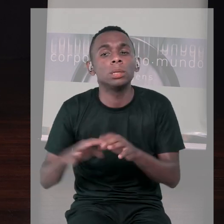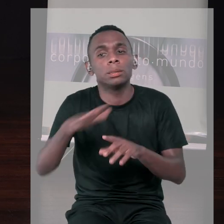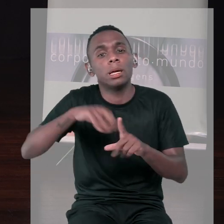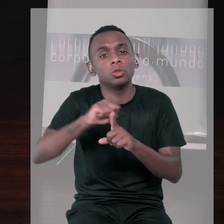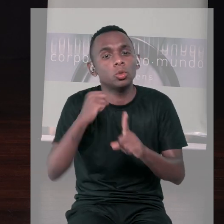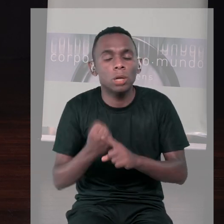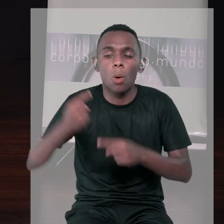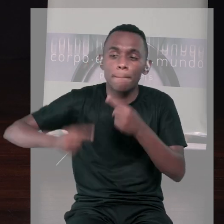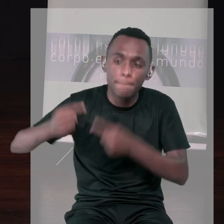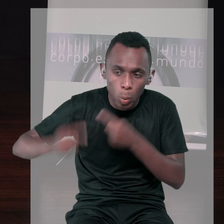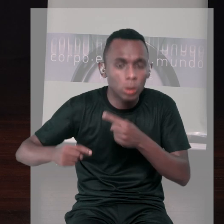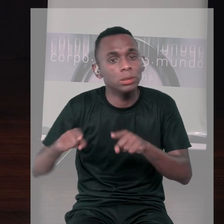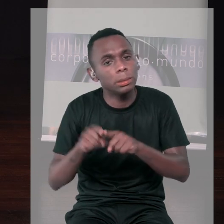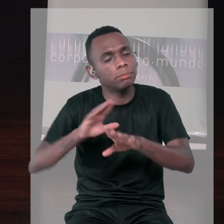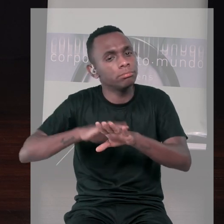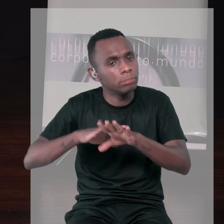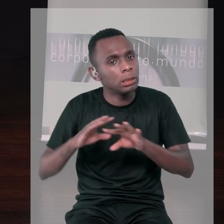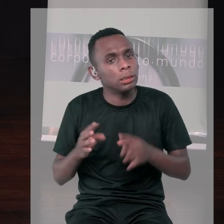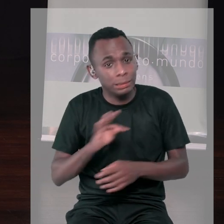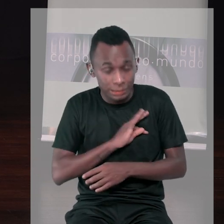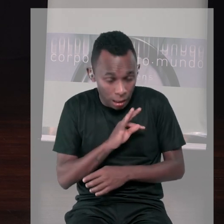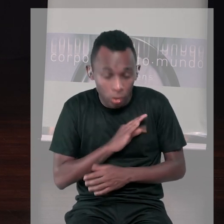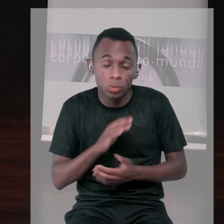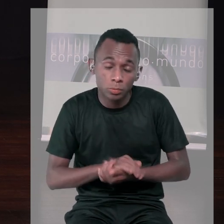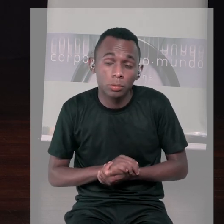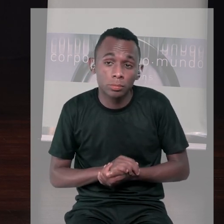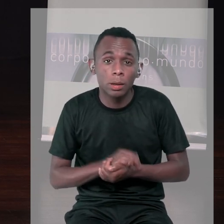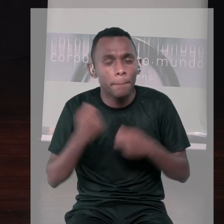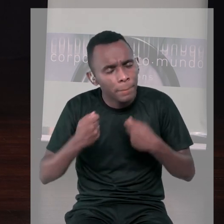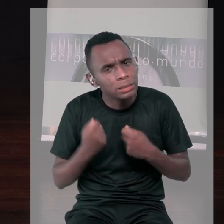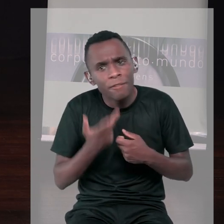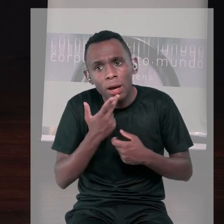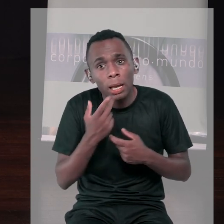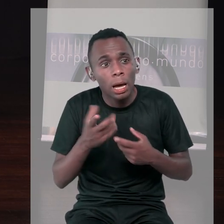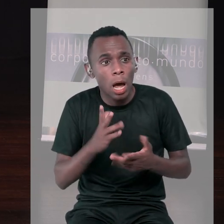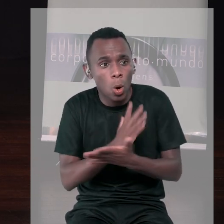técnico, que torna impossível falar de acontecimentos particulares ao longo da